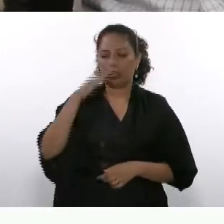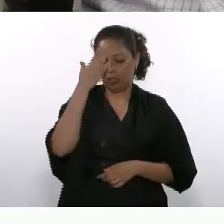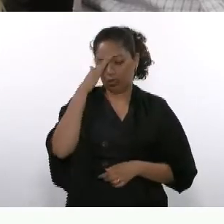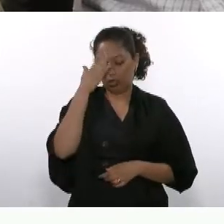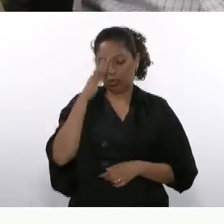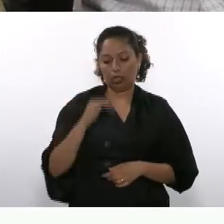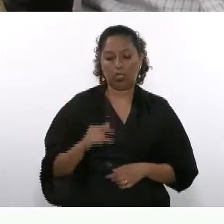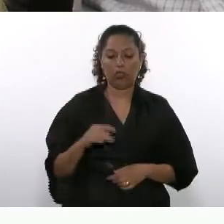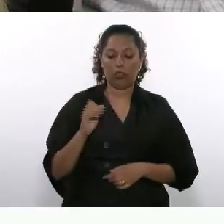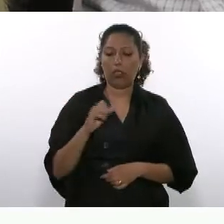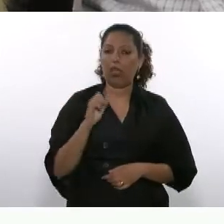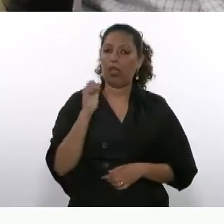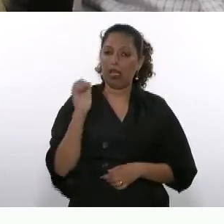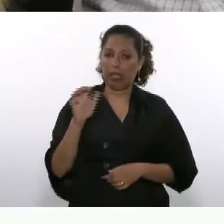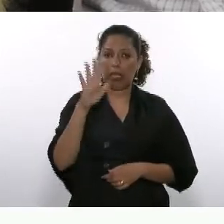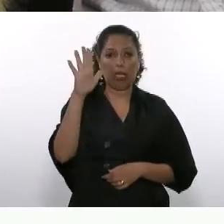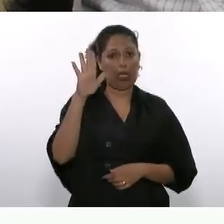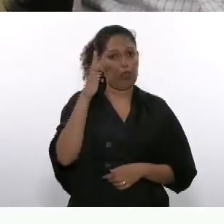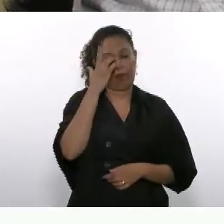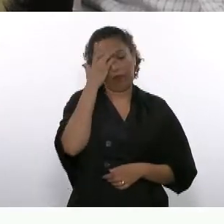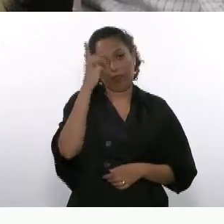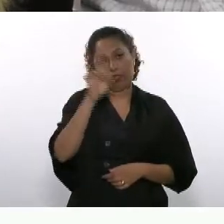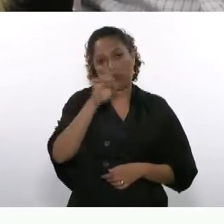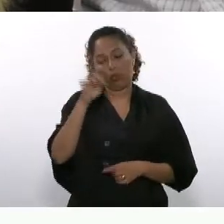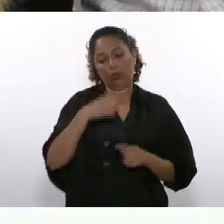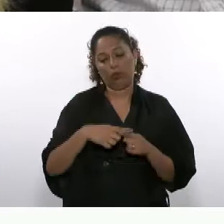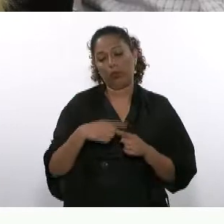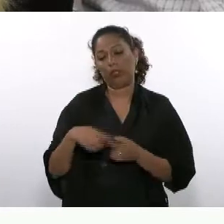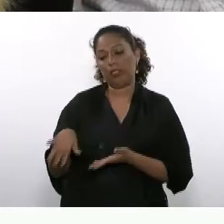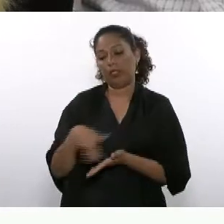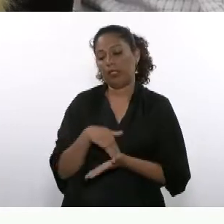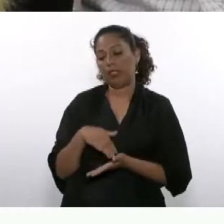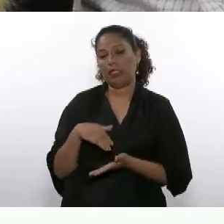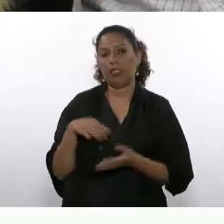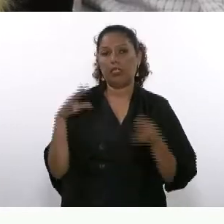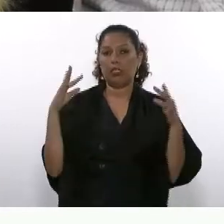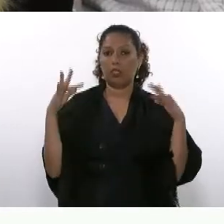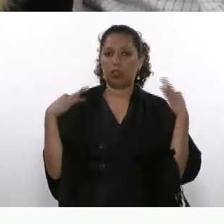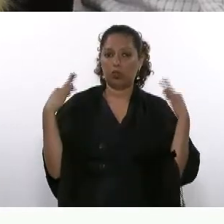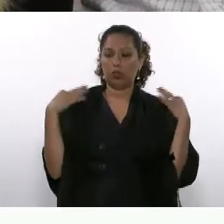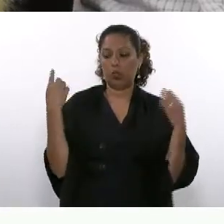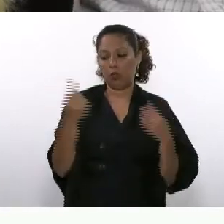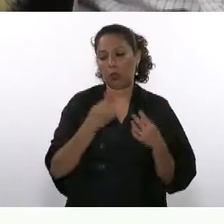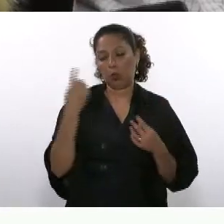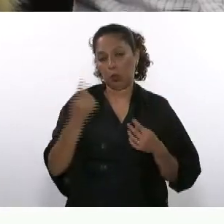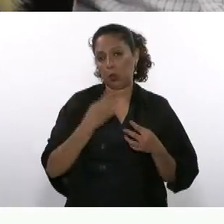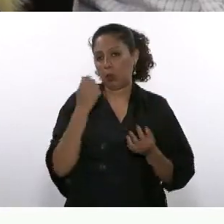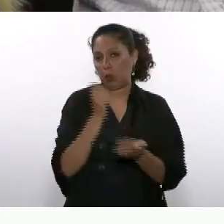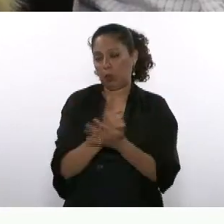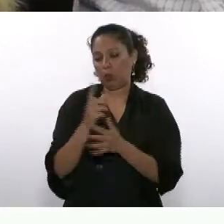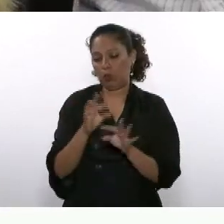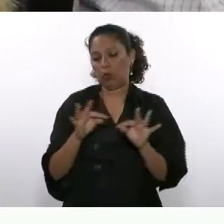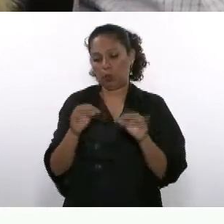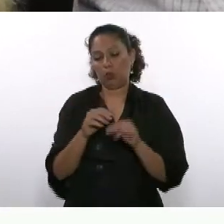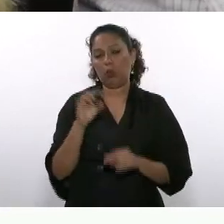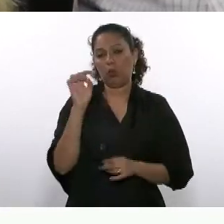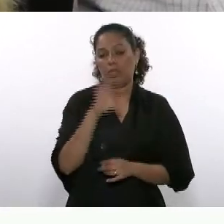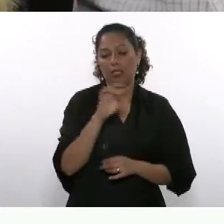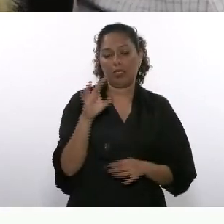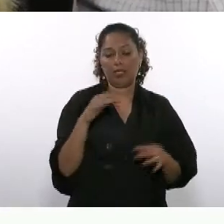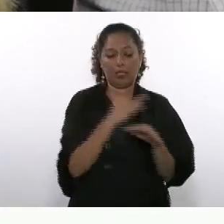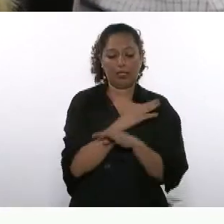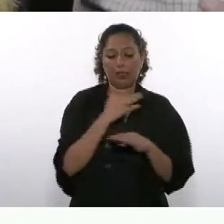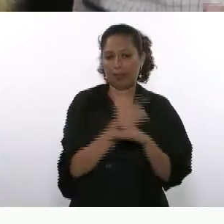é uma participação barata, já que a Secretaria de Turismo do Estado assume sozinho o custo. O custo de cada município